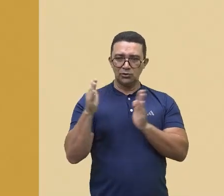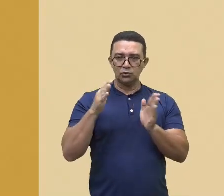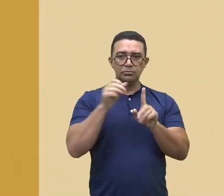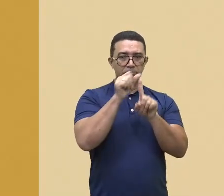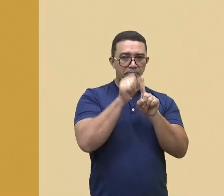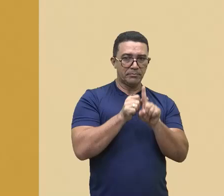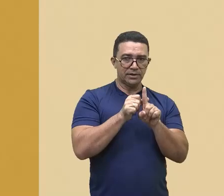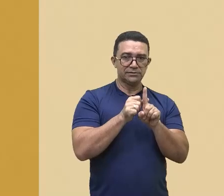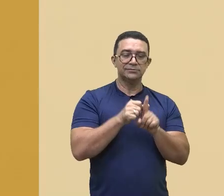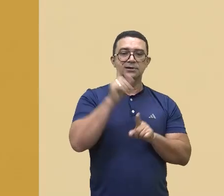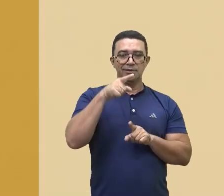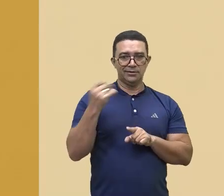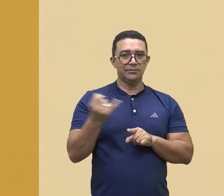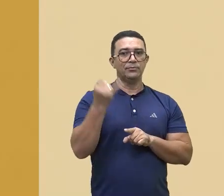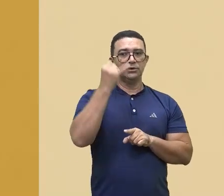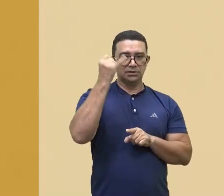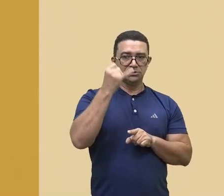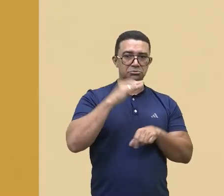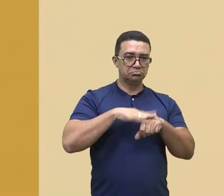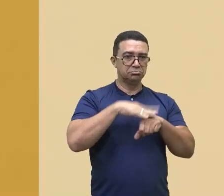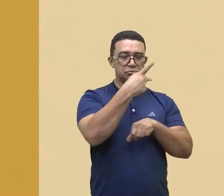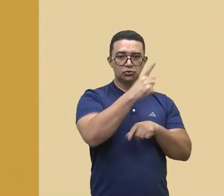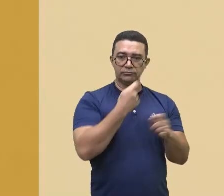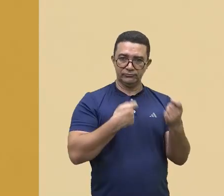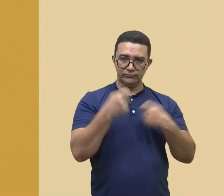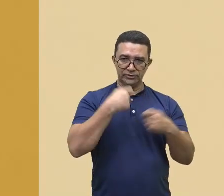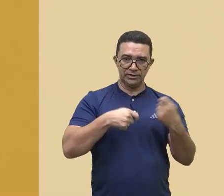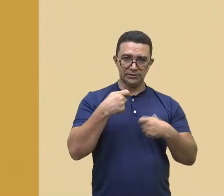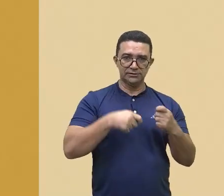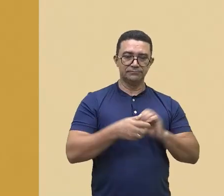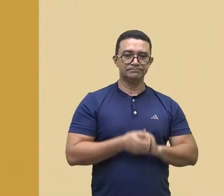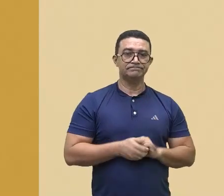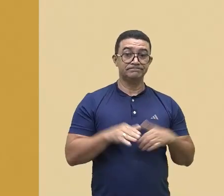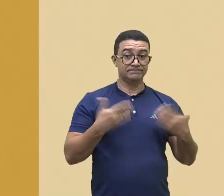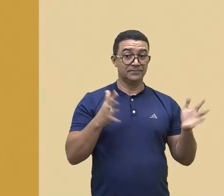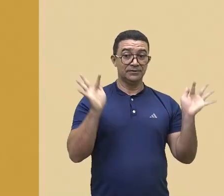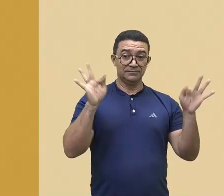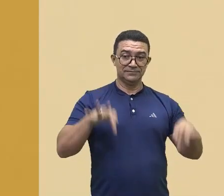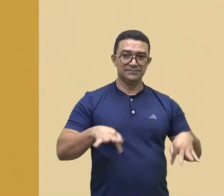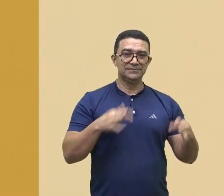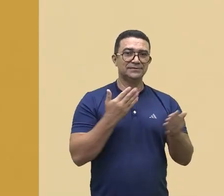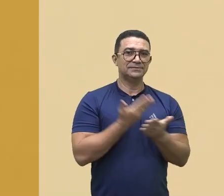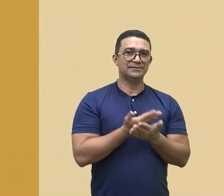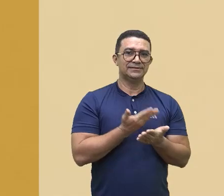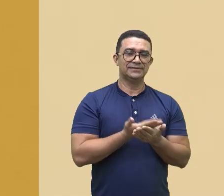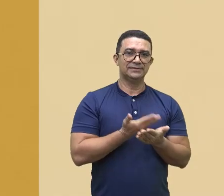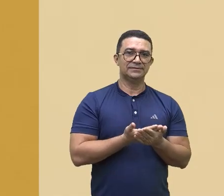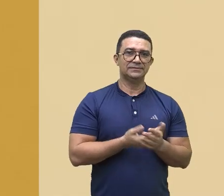importante e vai ser muito saudável para as suas finanças. E assim a gente encerra a nossa aula.